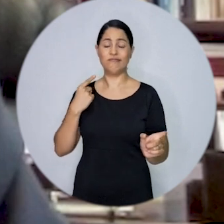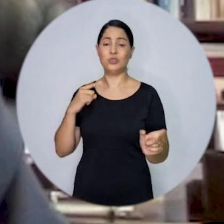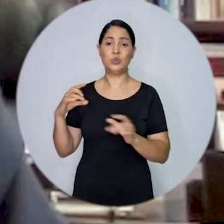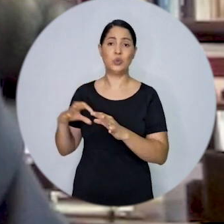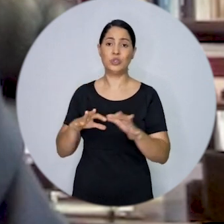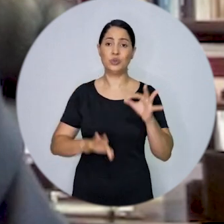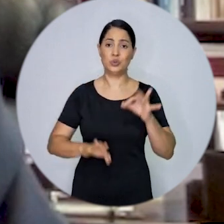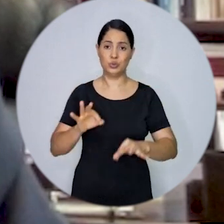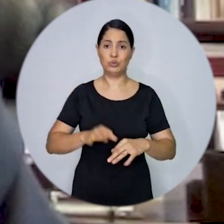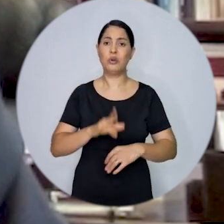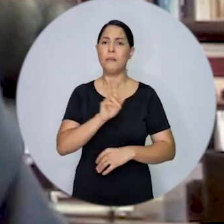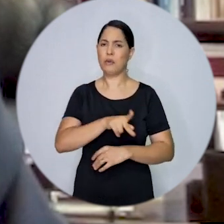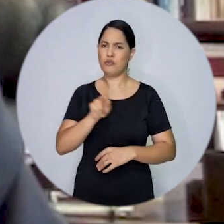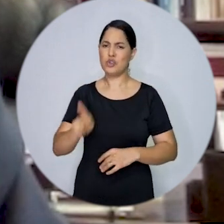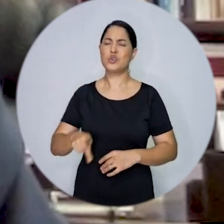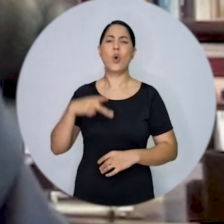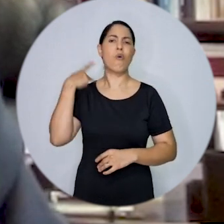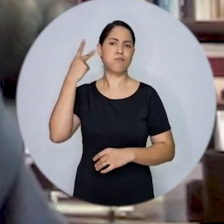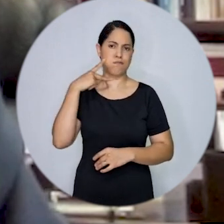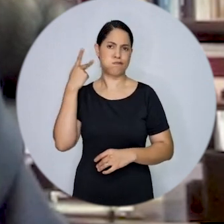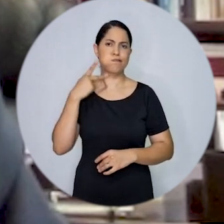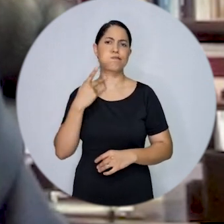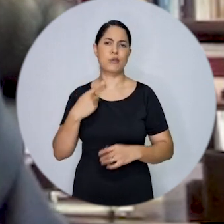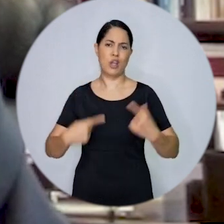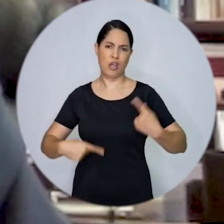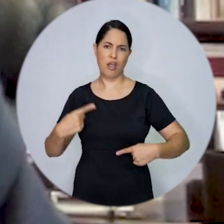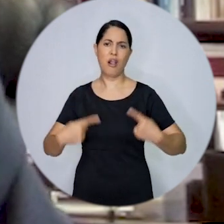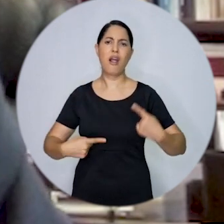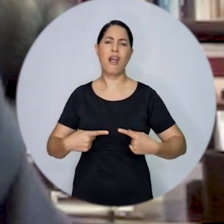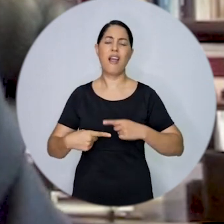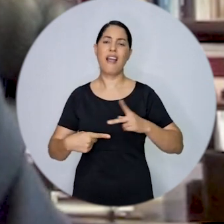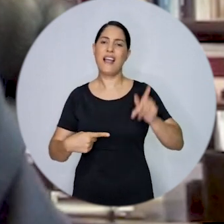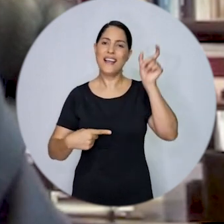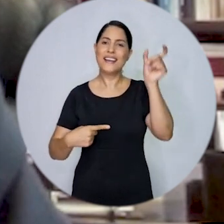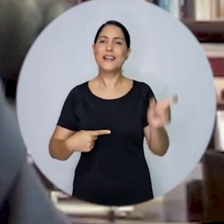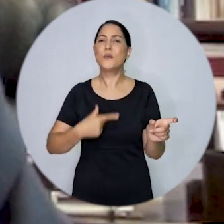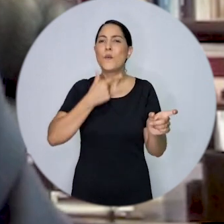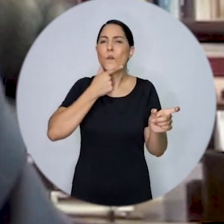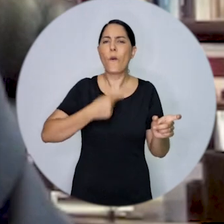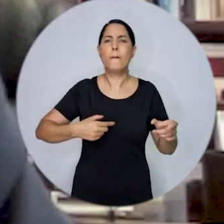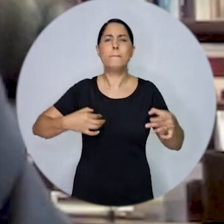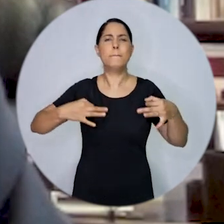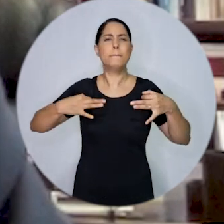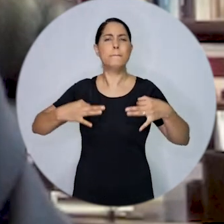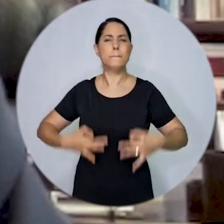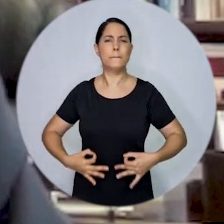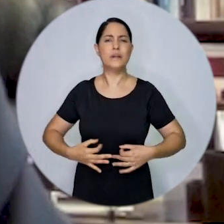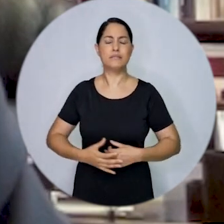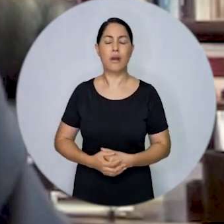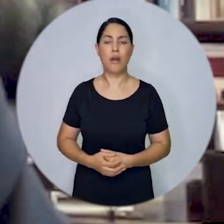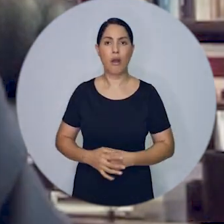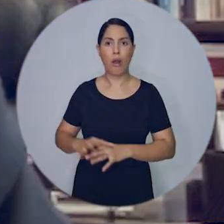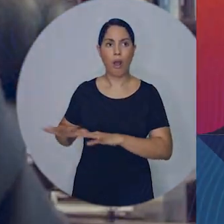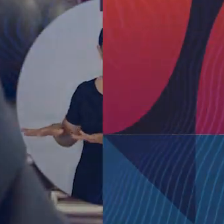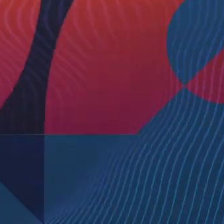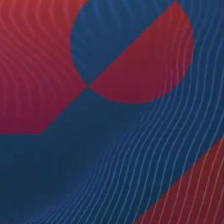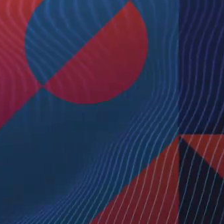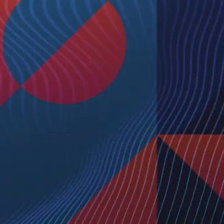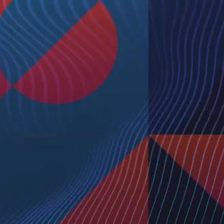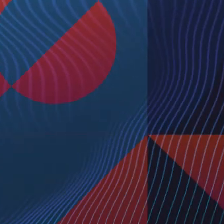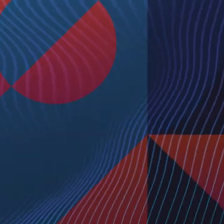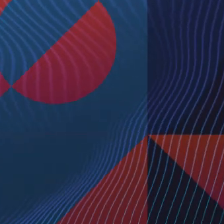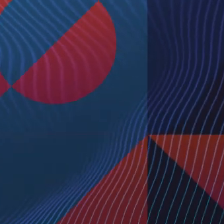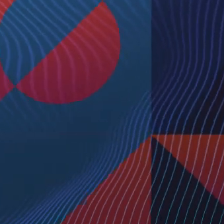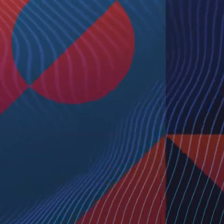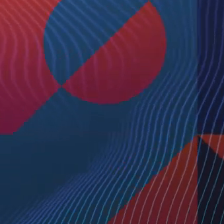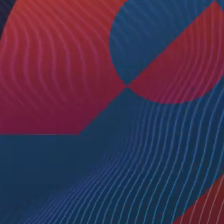a figura do jurista, do professor, do político, do homem exemplar, admirável sob todos os